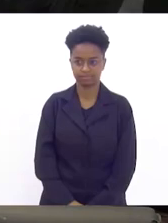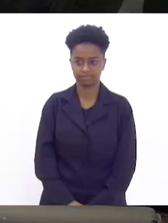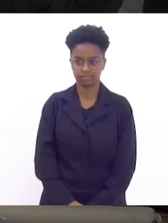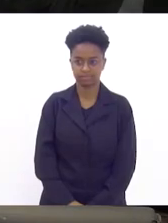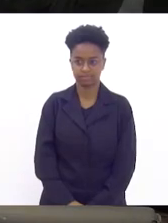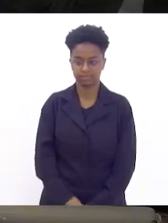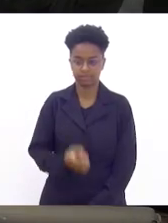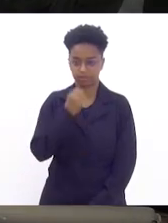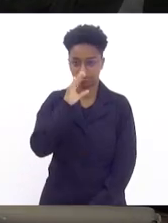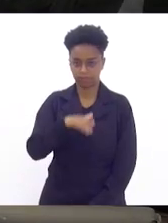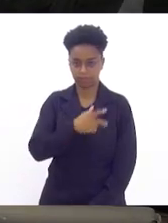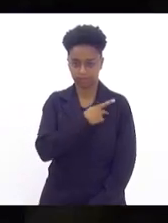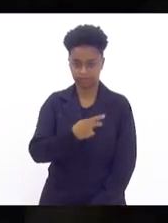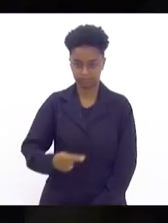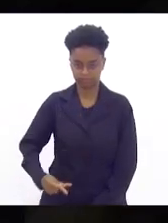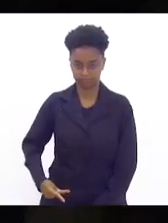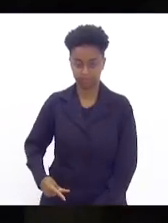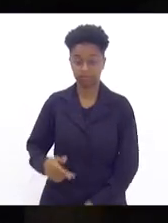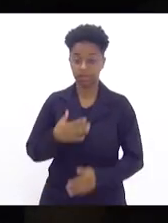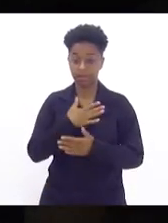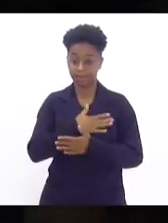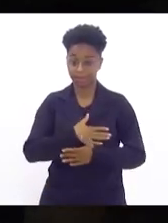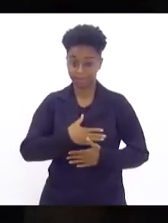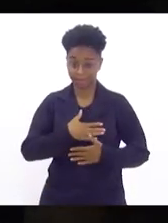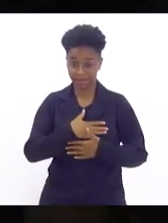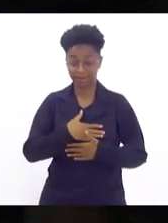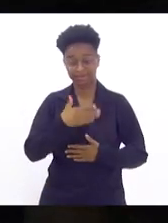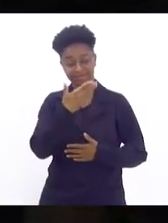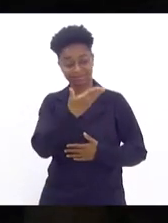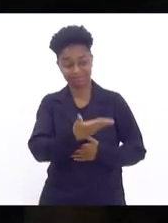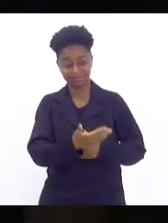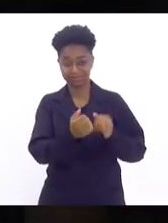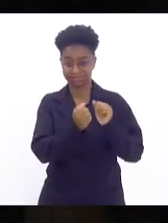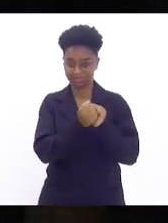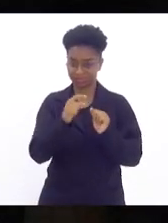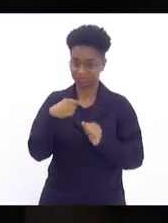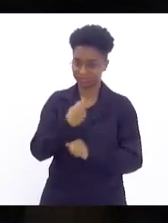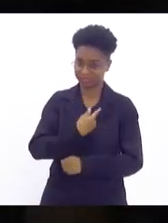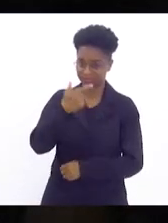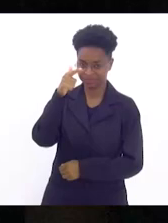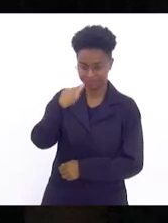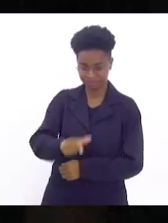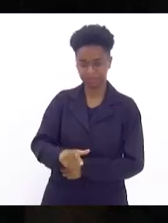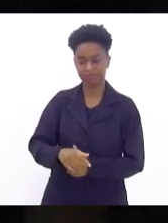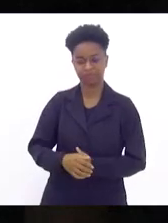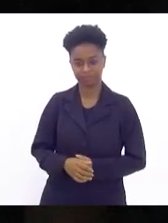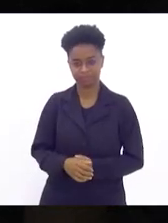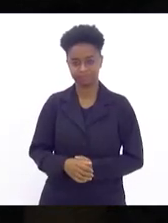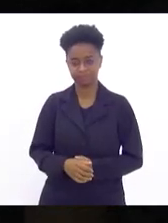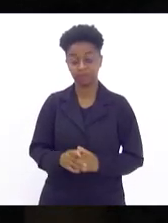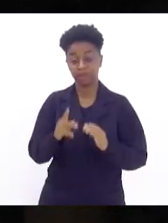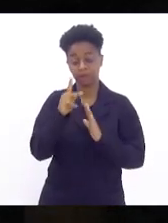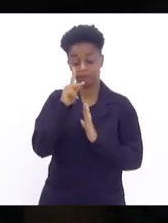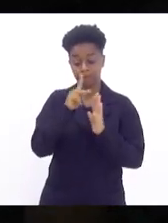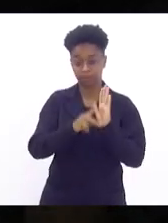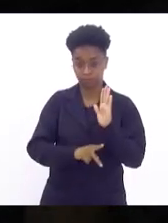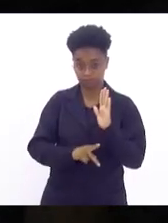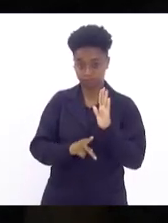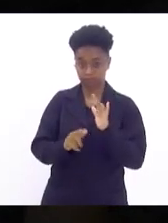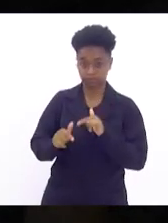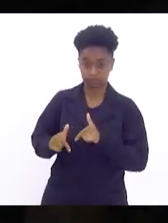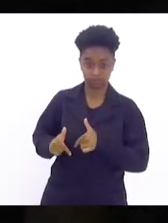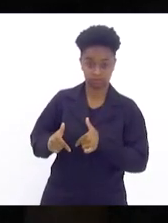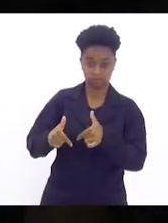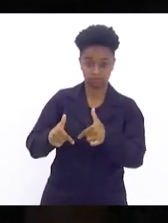Boa tarde Presidente prazer tê-lo aqui junto conosco novamente esse projeto de iniciativa